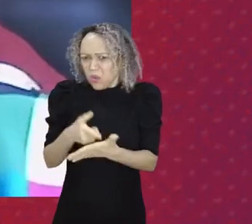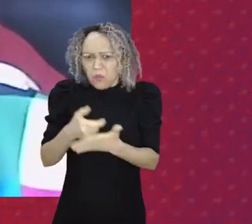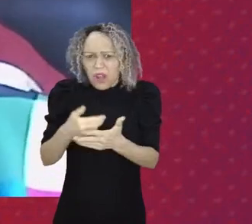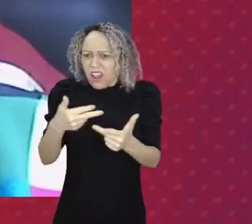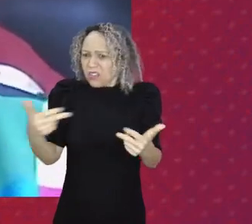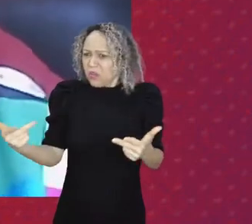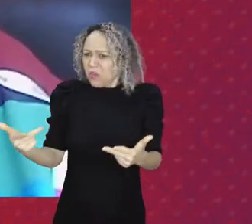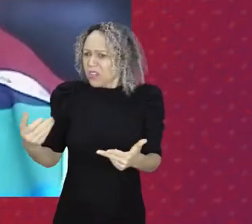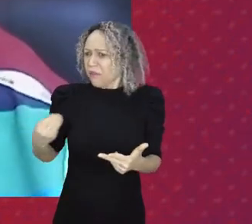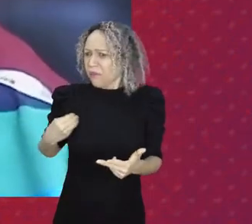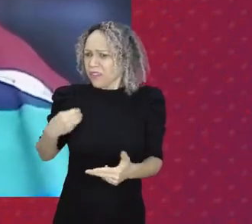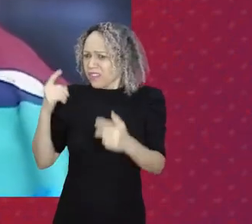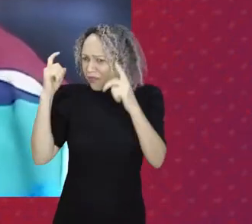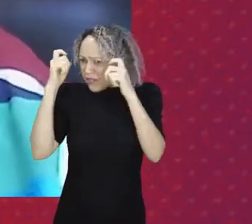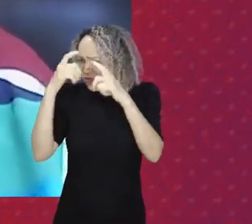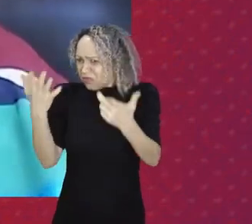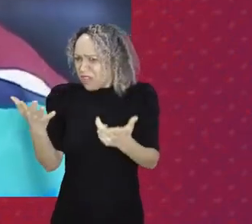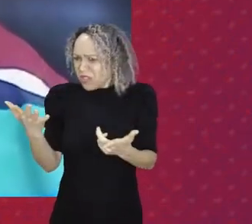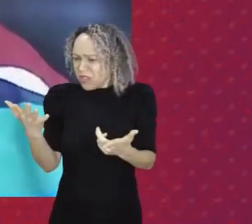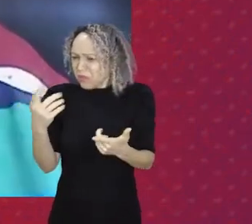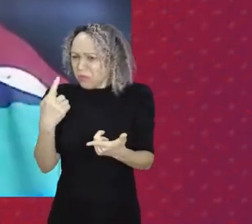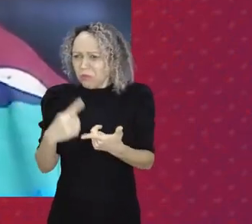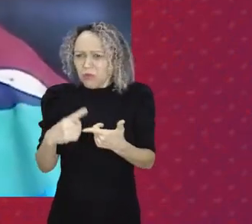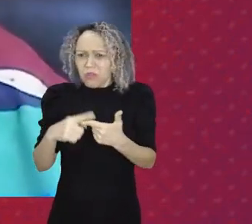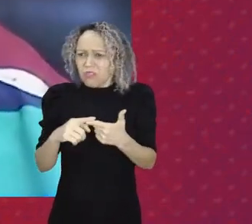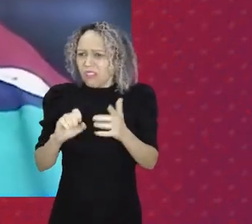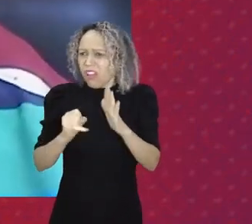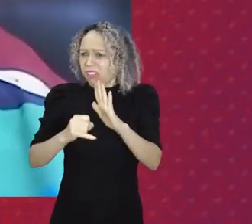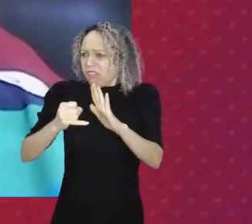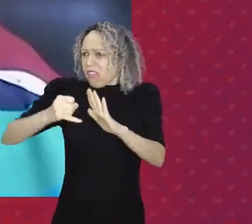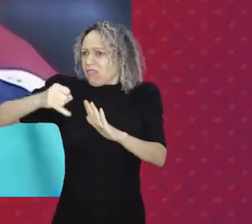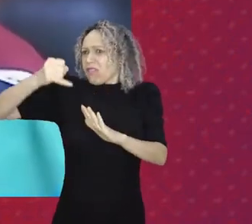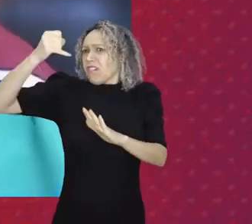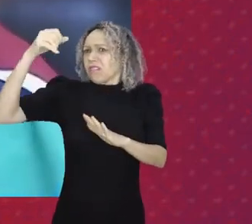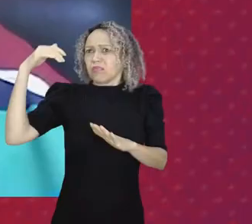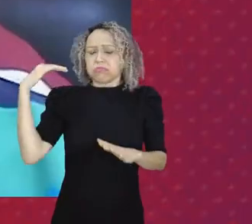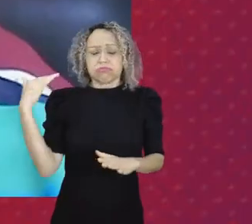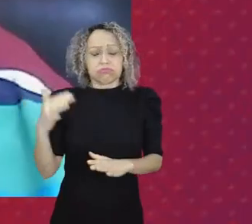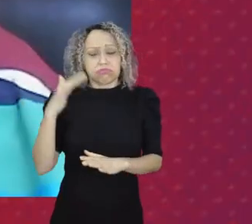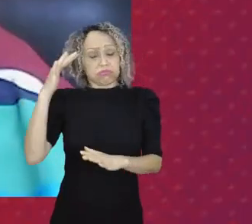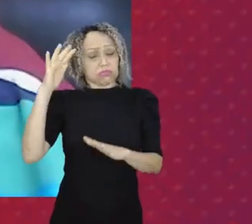e faziam greves no ABC. E, especialmente antes, em Osasco.